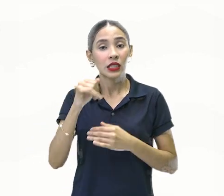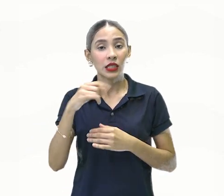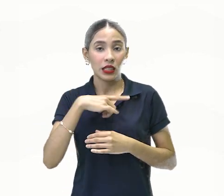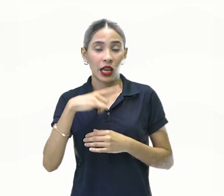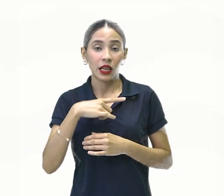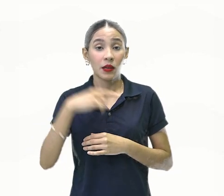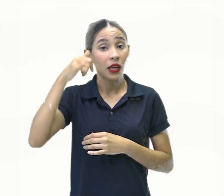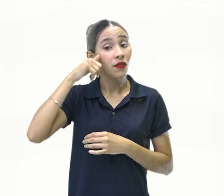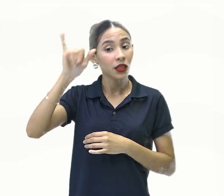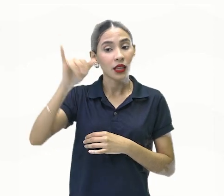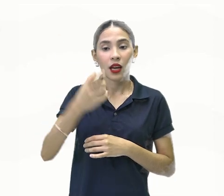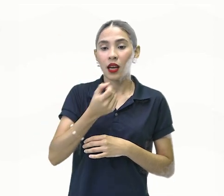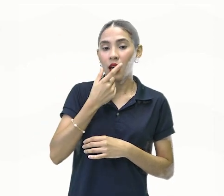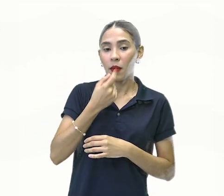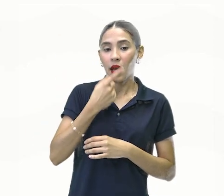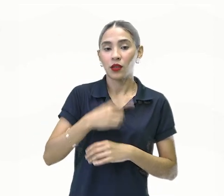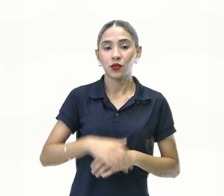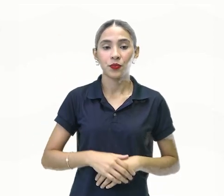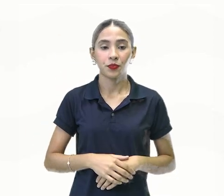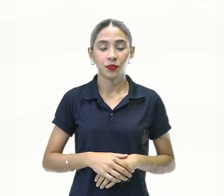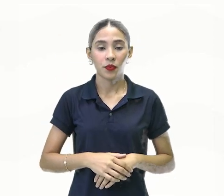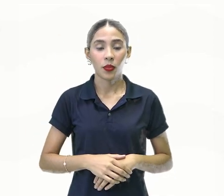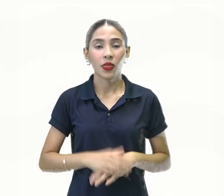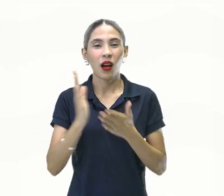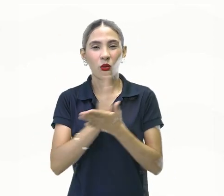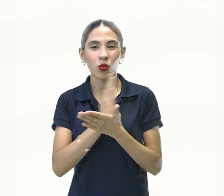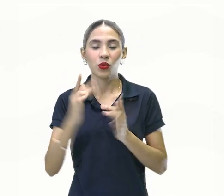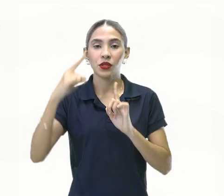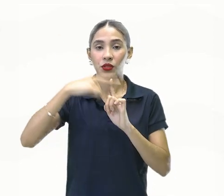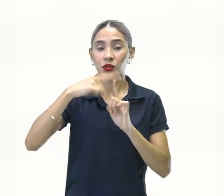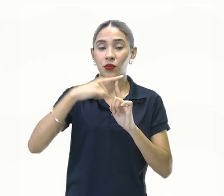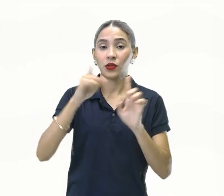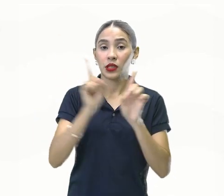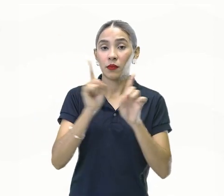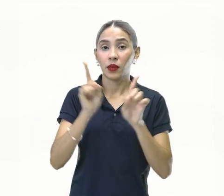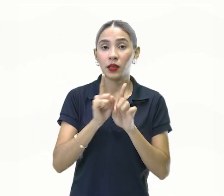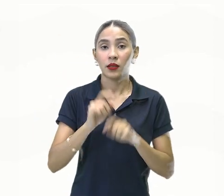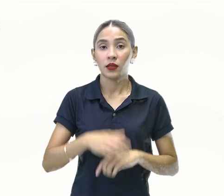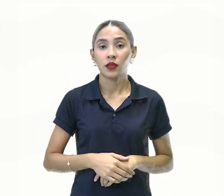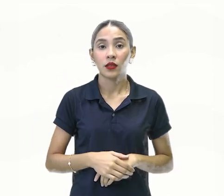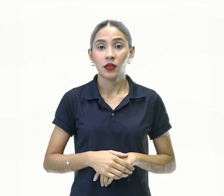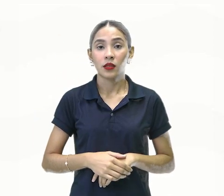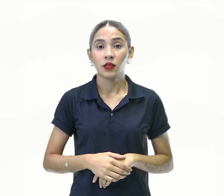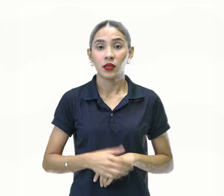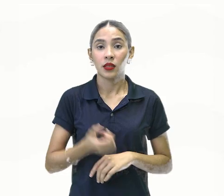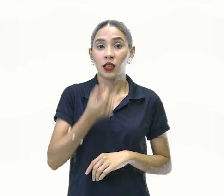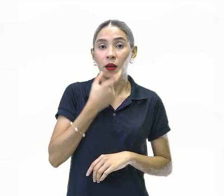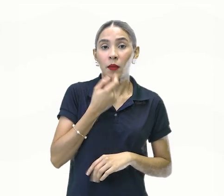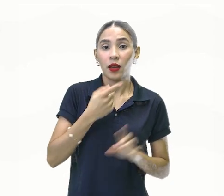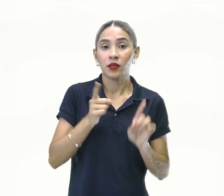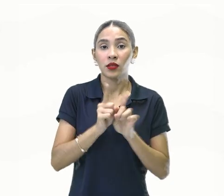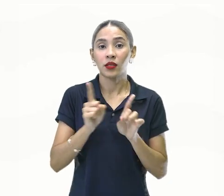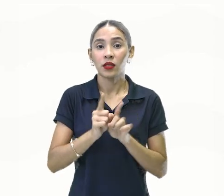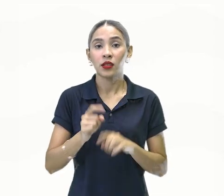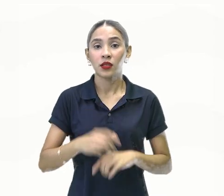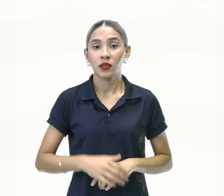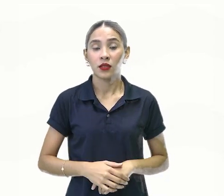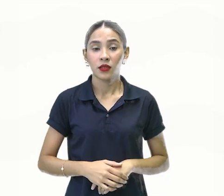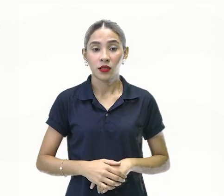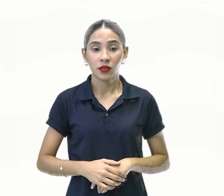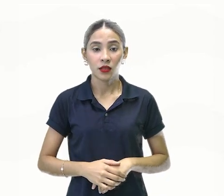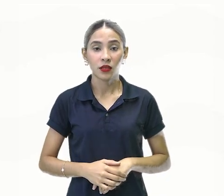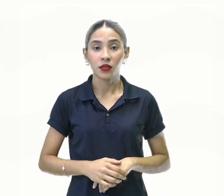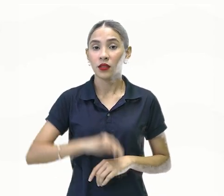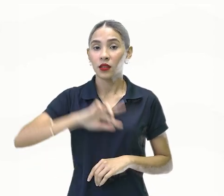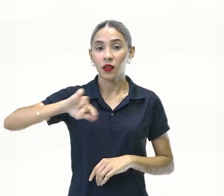toma esse remédio. Inclusive, alguns tipos desse tipo de remédio, né?